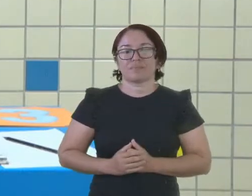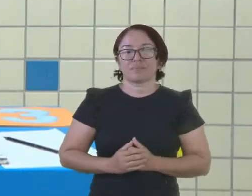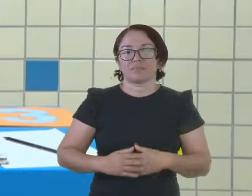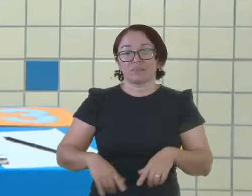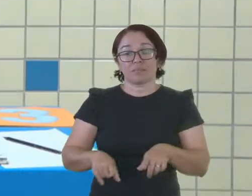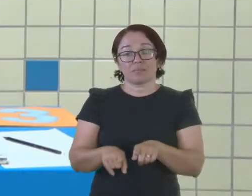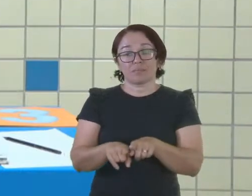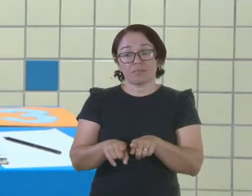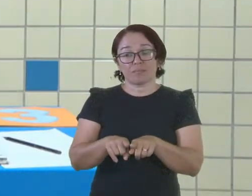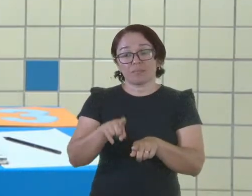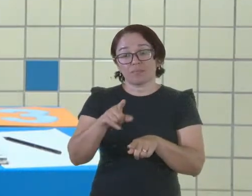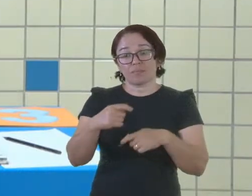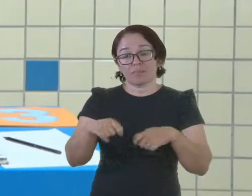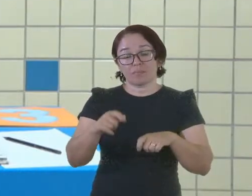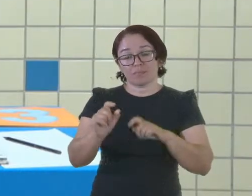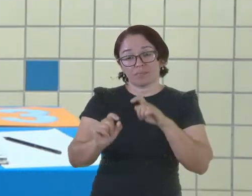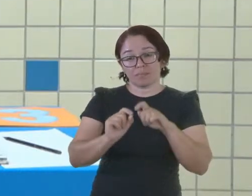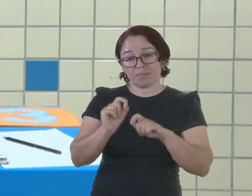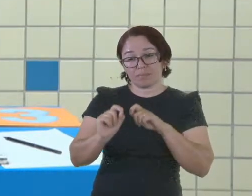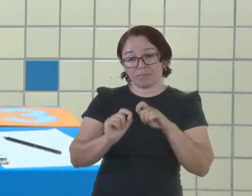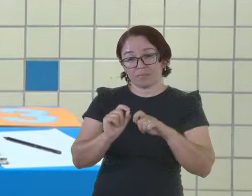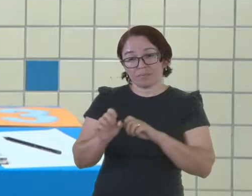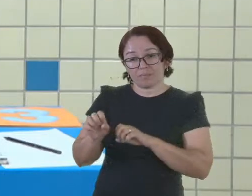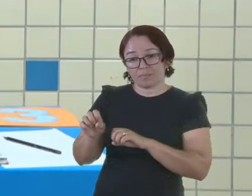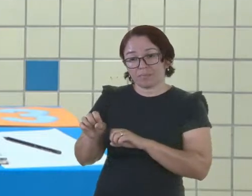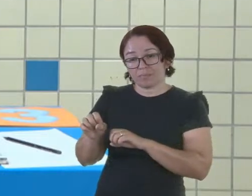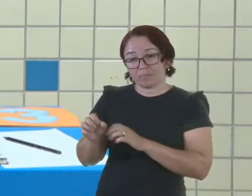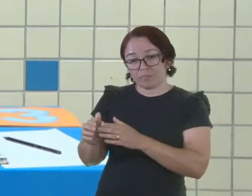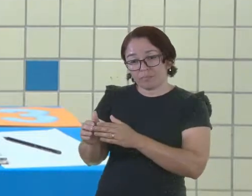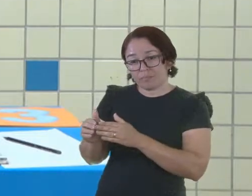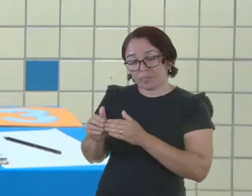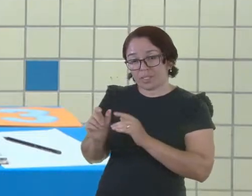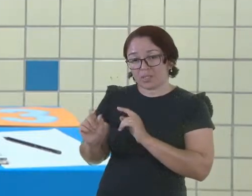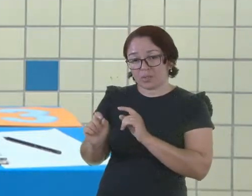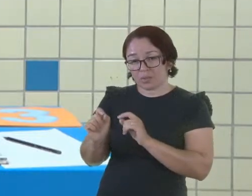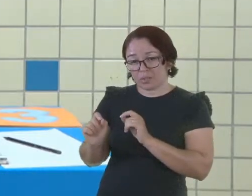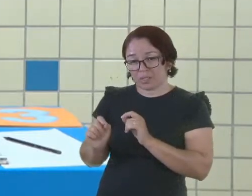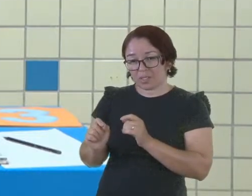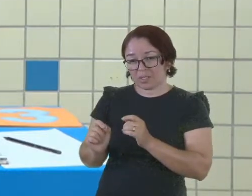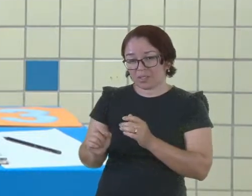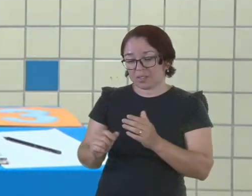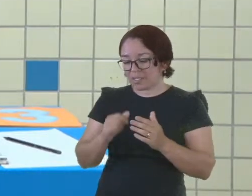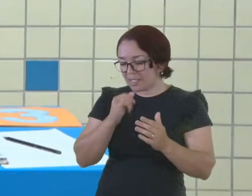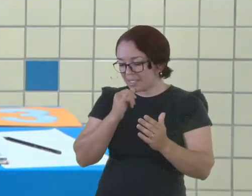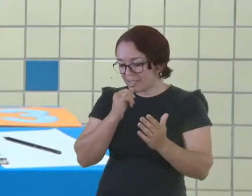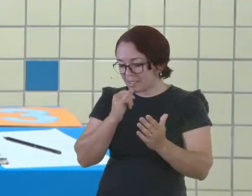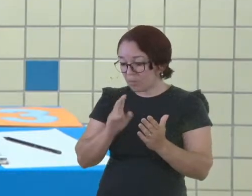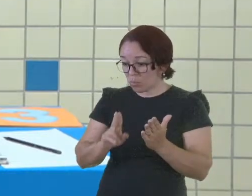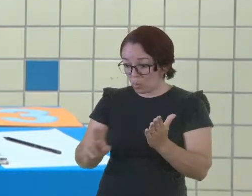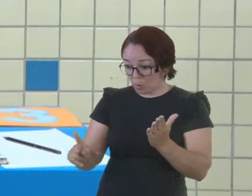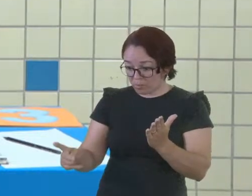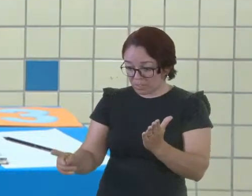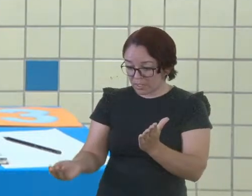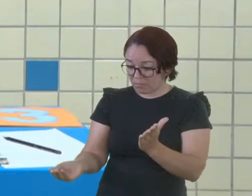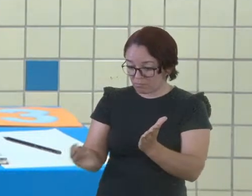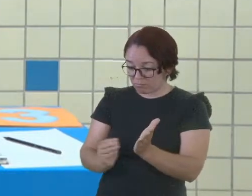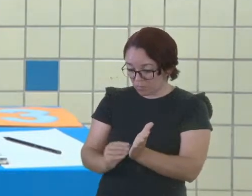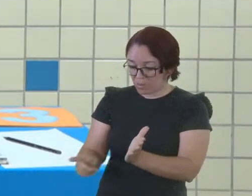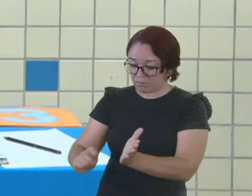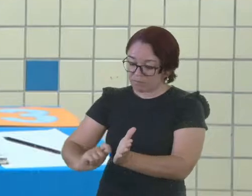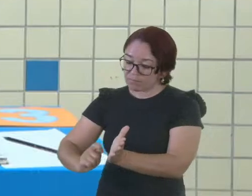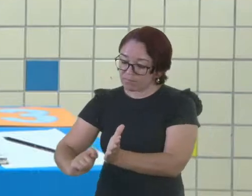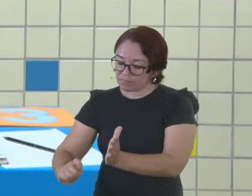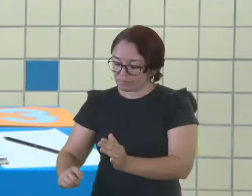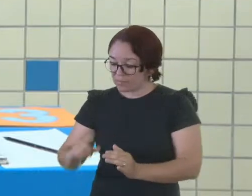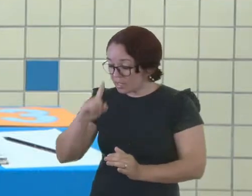pedir para que a criança escreva o nome e também a data da realização da proposta. Lembre-se que é muito importante para que na hora de